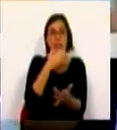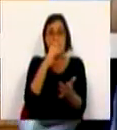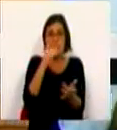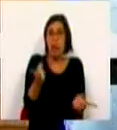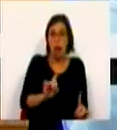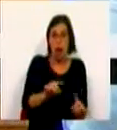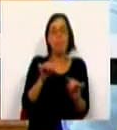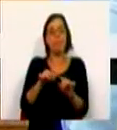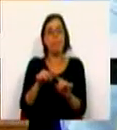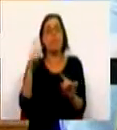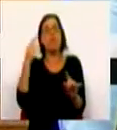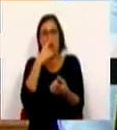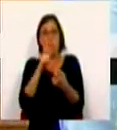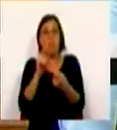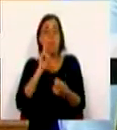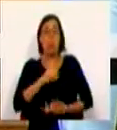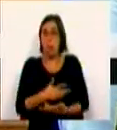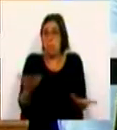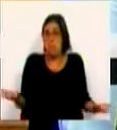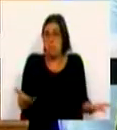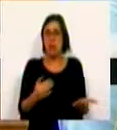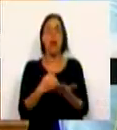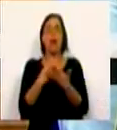quais estas servirão para pouco,